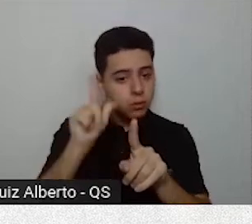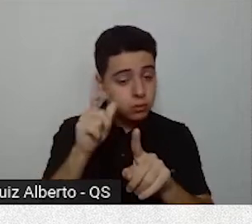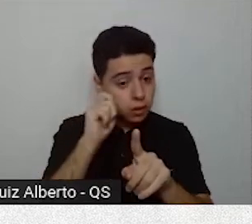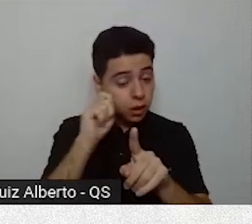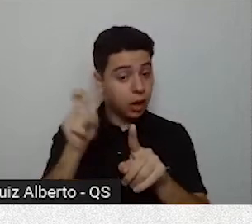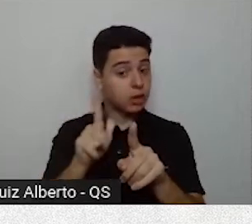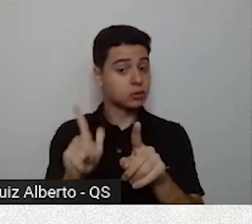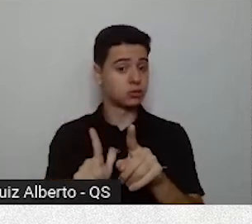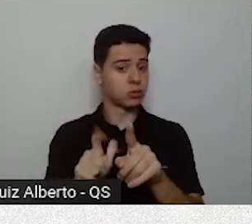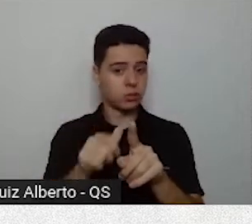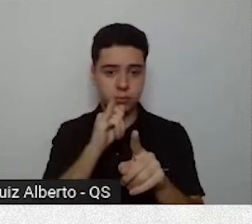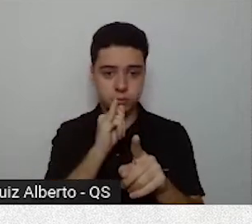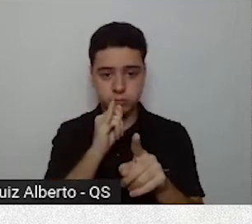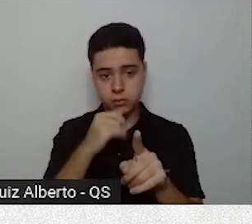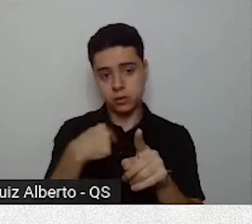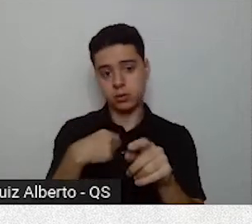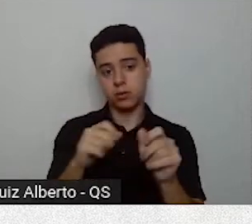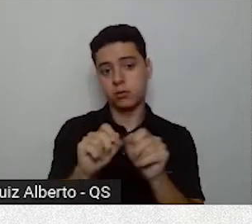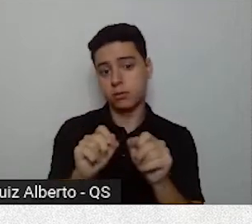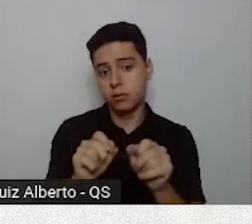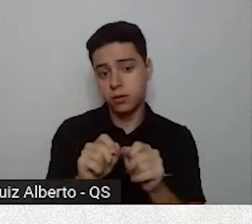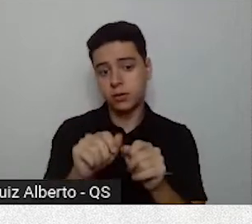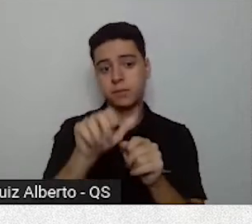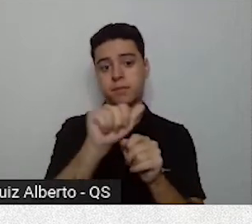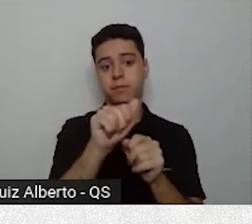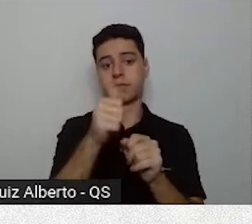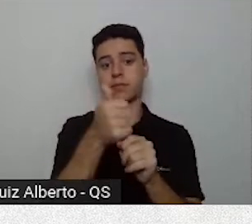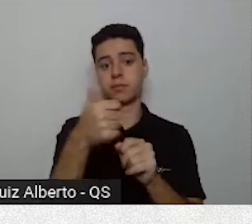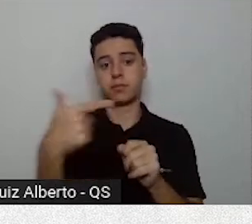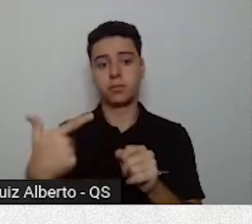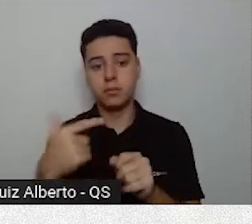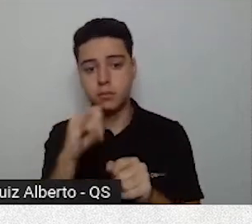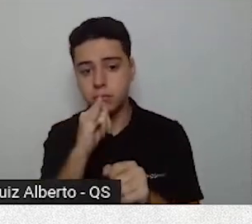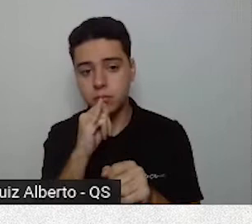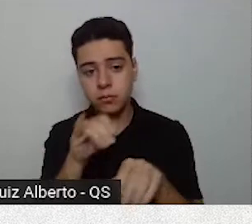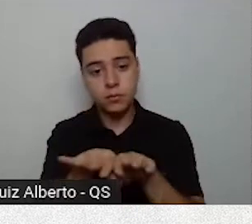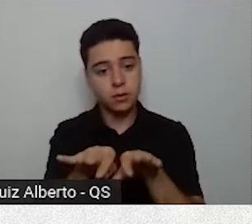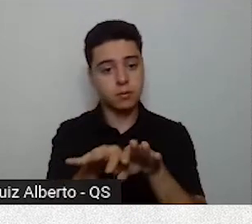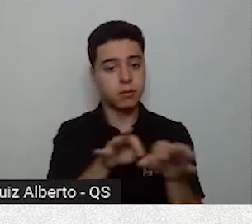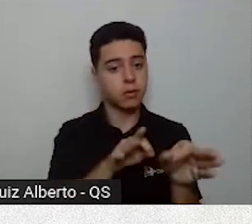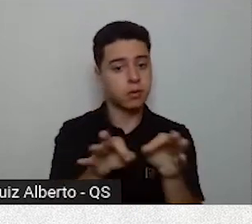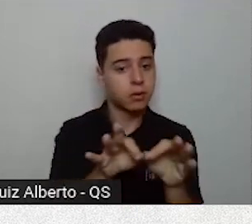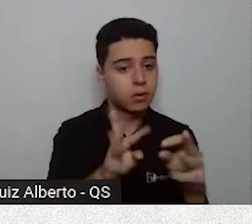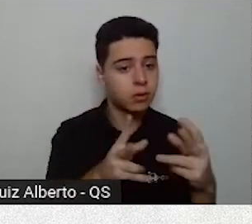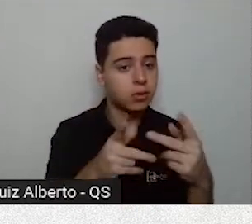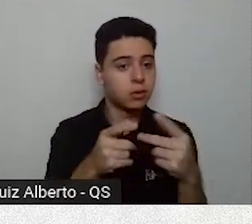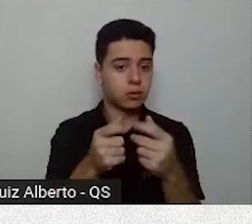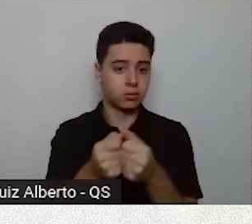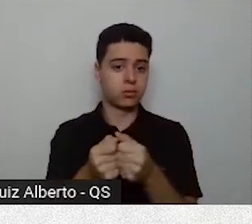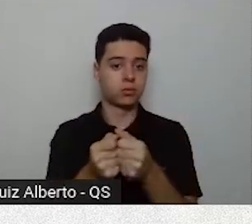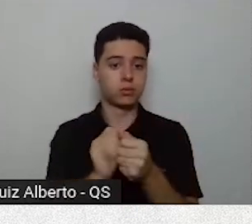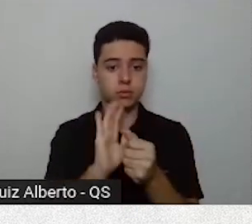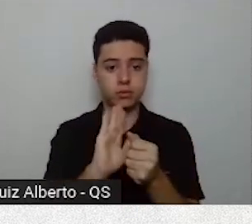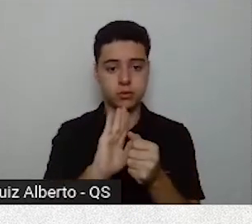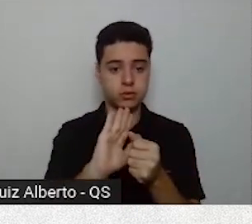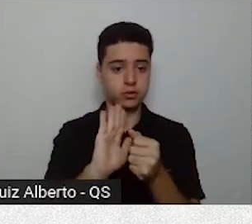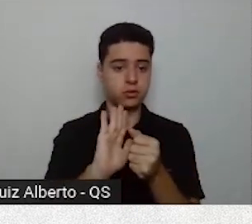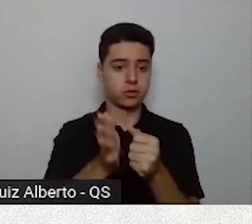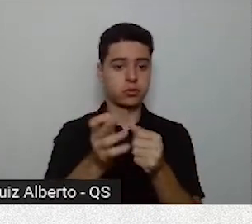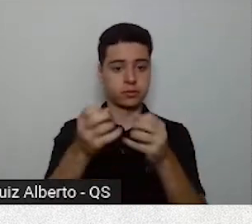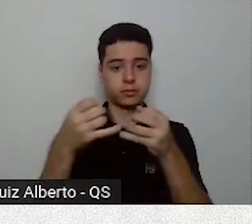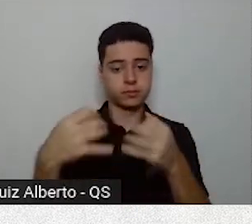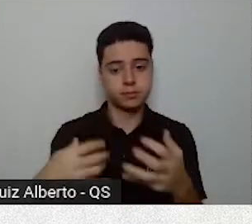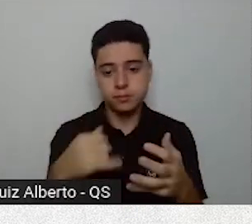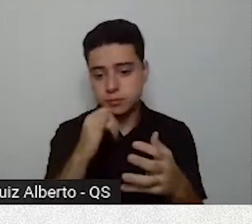que eu acredito que a Josi, né, no primeiro episódio que eu mostrei o trabalho dela, ela faz menção, né? Então, assim,